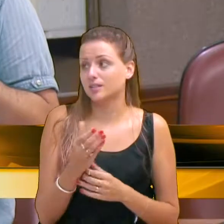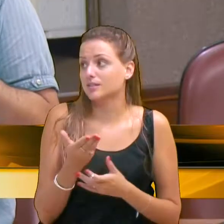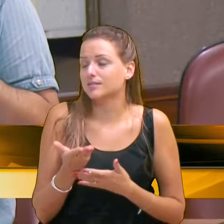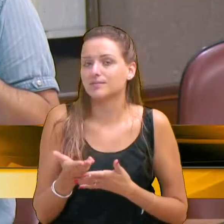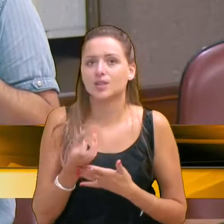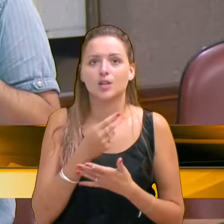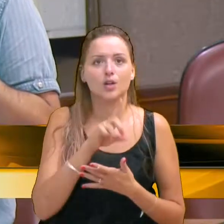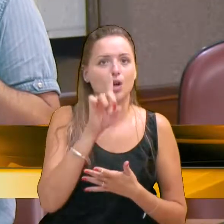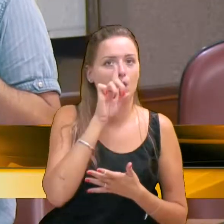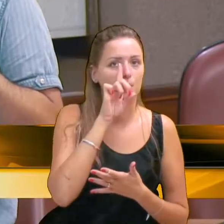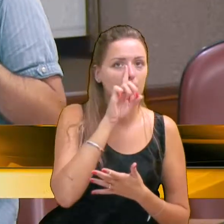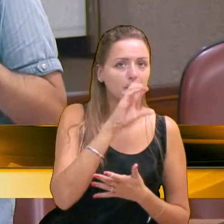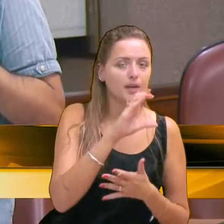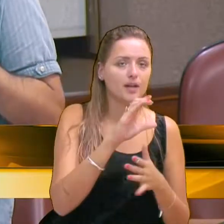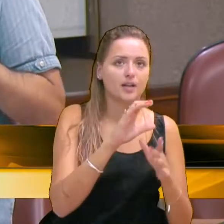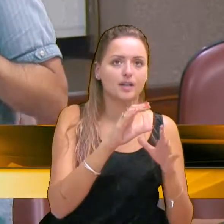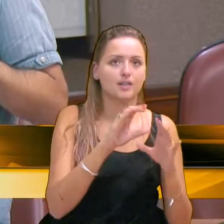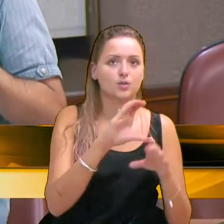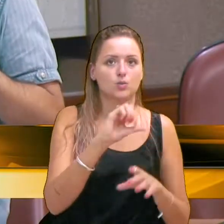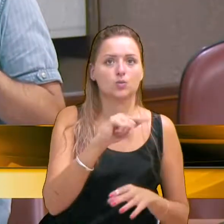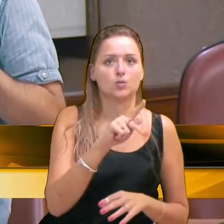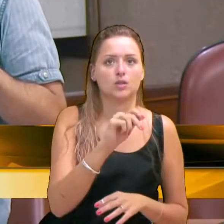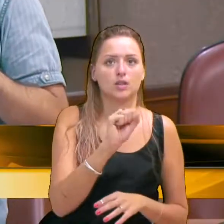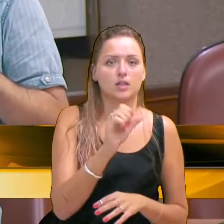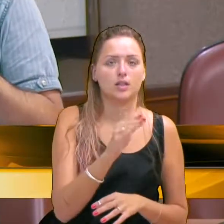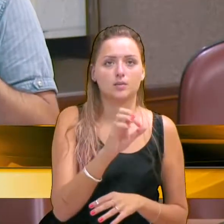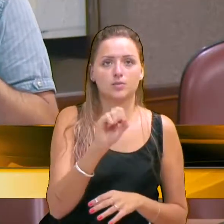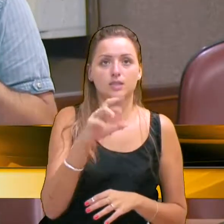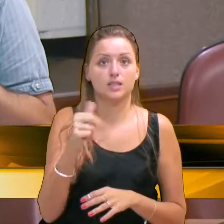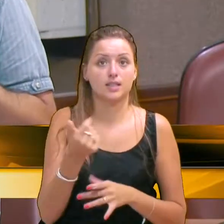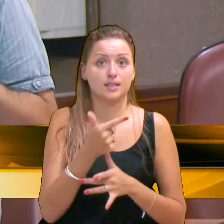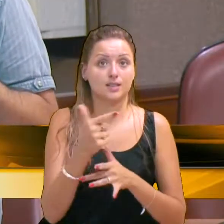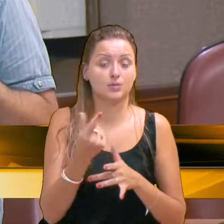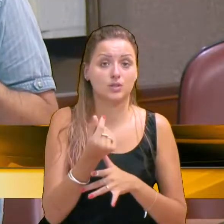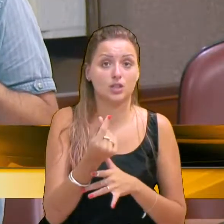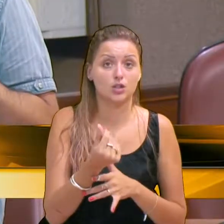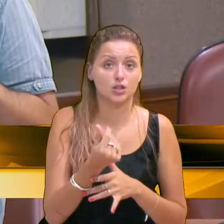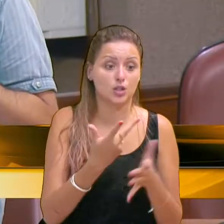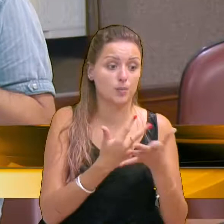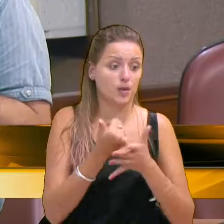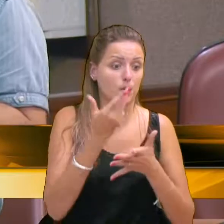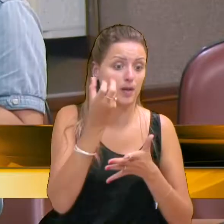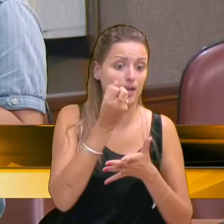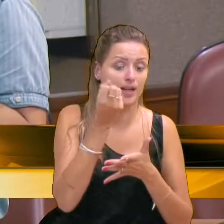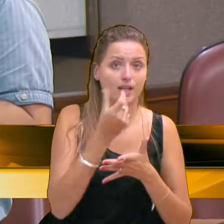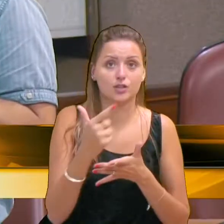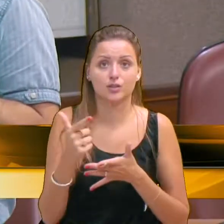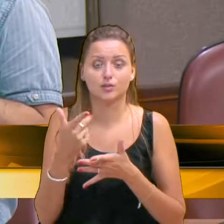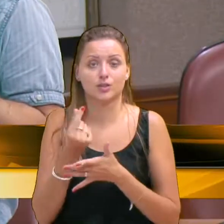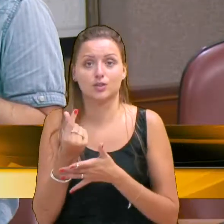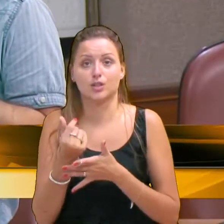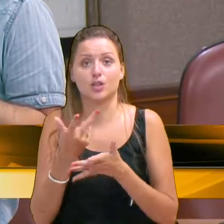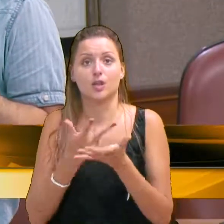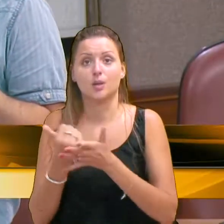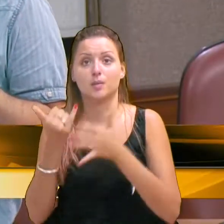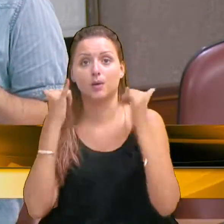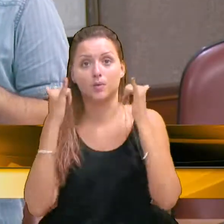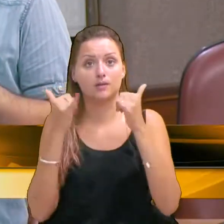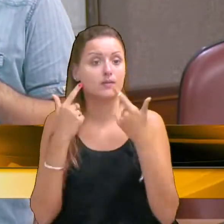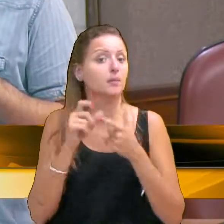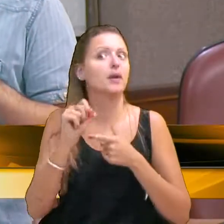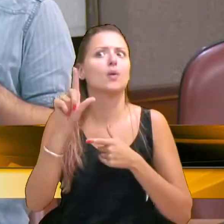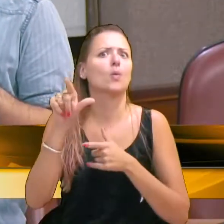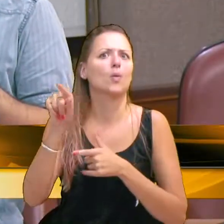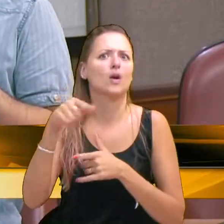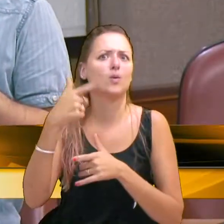Ou uma mãe do Campos da Serra que não tem dinheiro, que está desempregada, não tem nem dinheiro para dar um leite para o seu filho, vai sair do Campos da Serra e vai para onde?